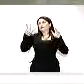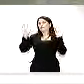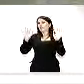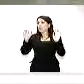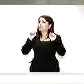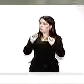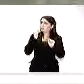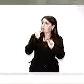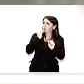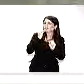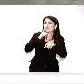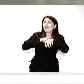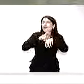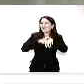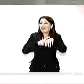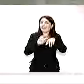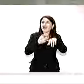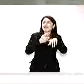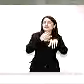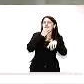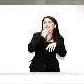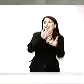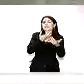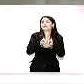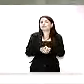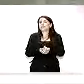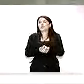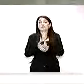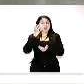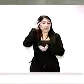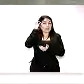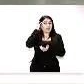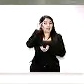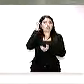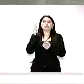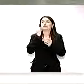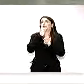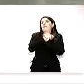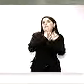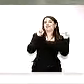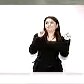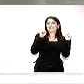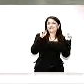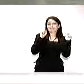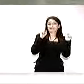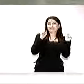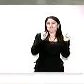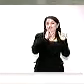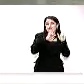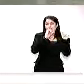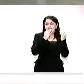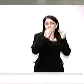ser maior pelo horário por exemplo o rádio uma coisa é é horário da manhã outra coisa é horário à